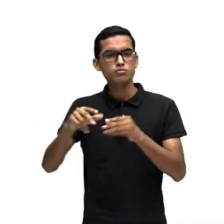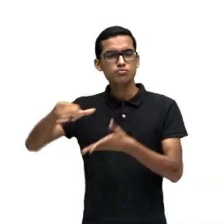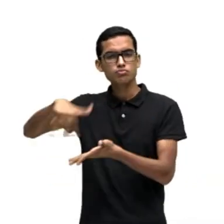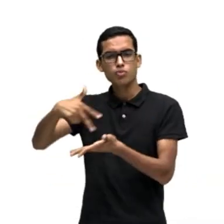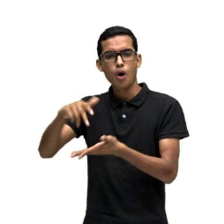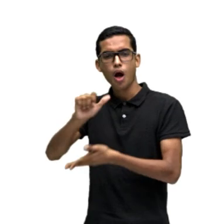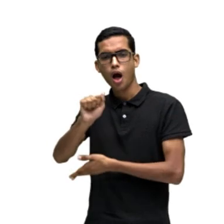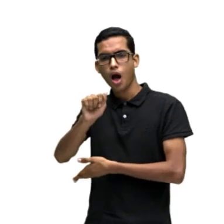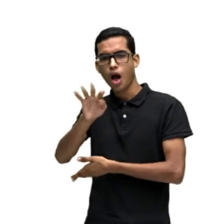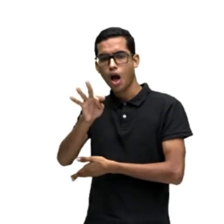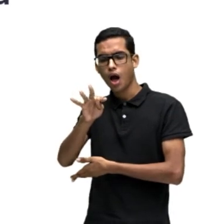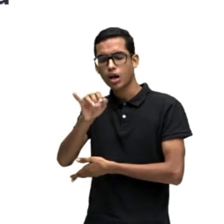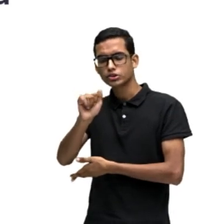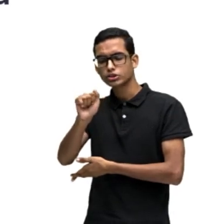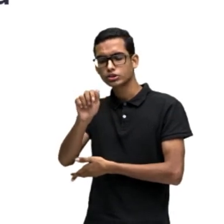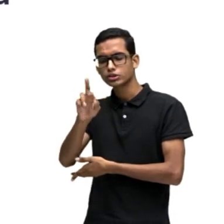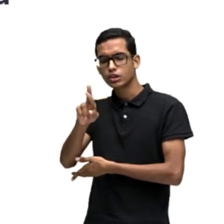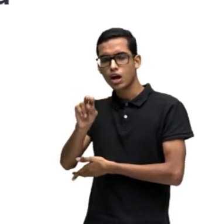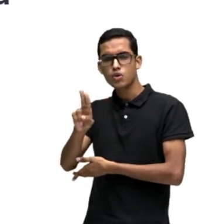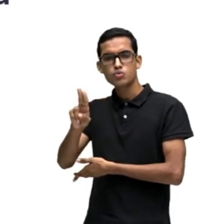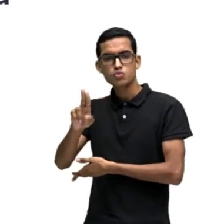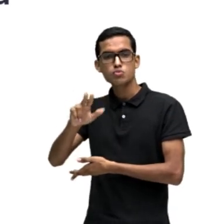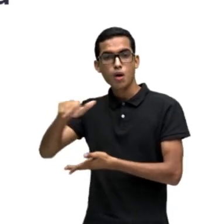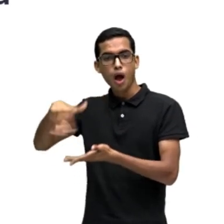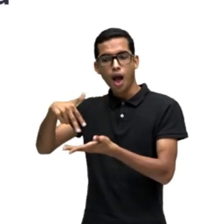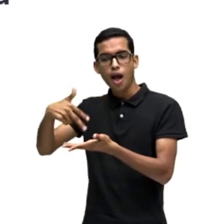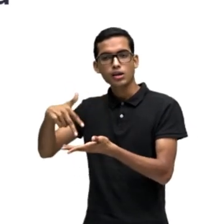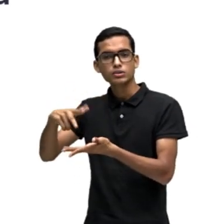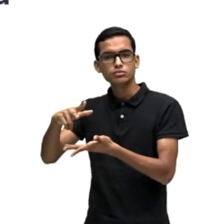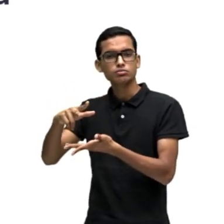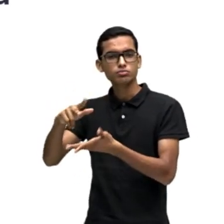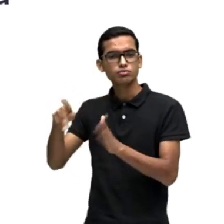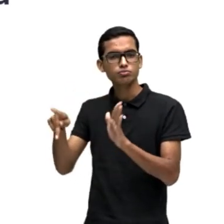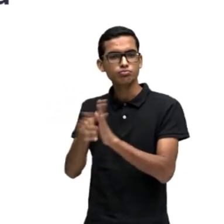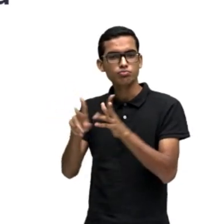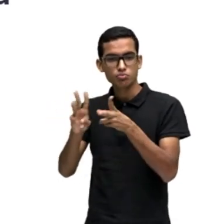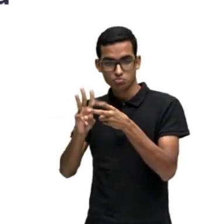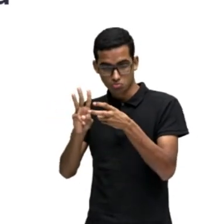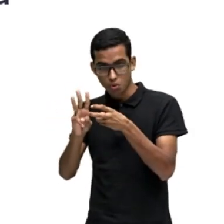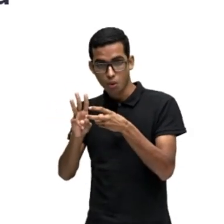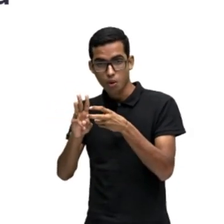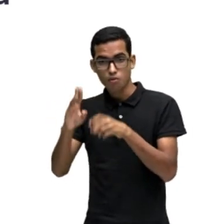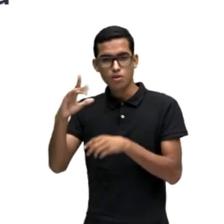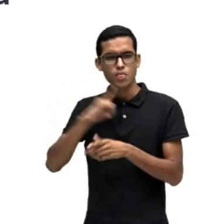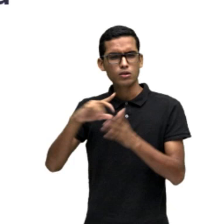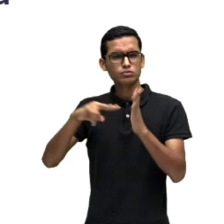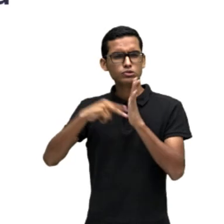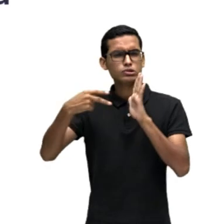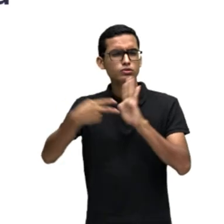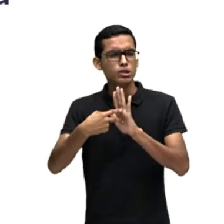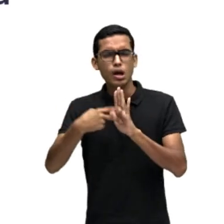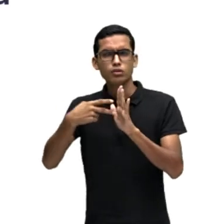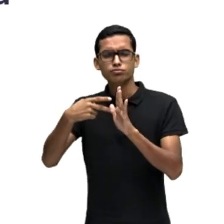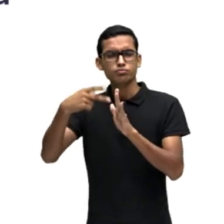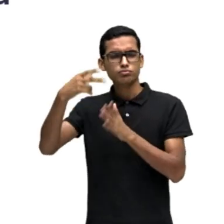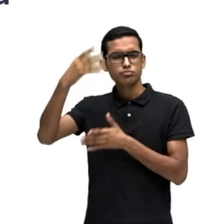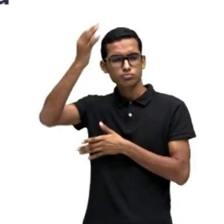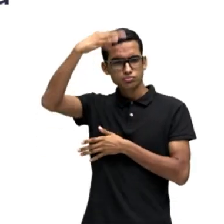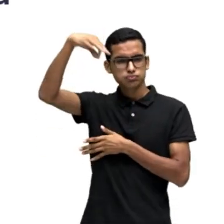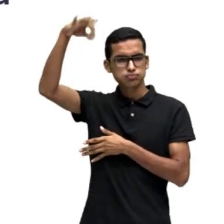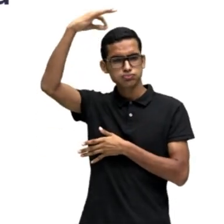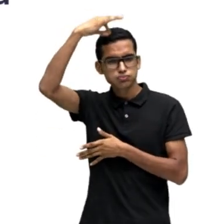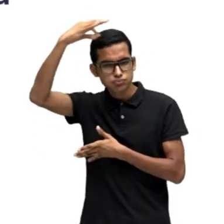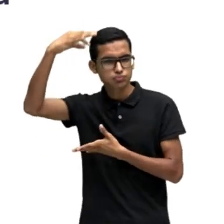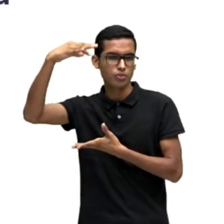dança do Atiaru é uma das muitas danças indígenas que possuem um significado espiritual. É